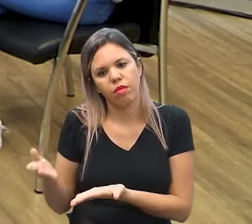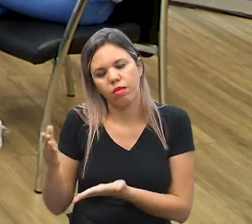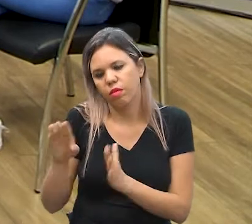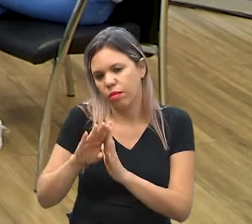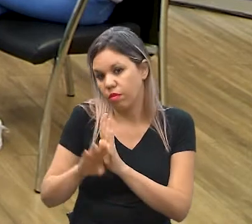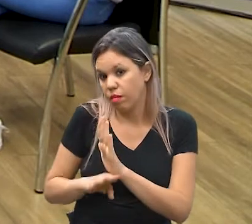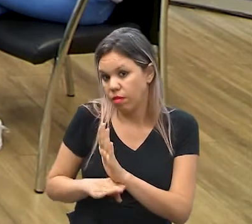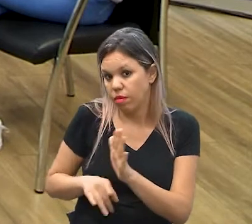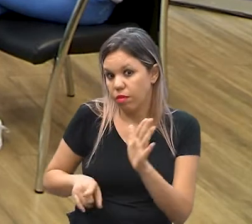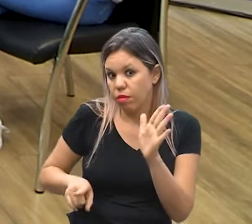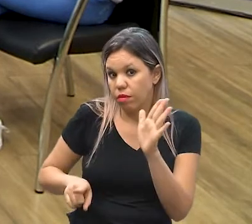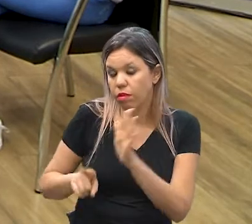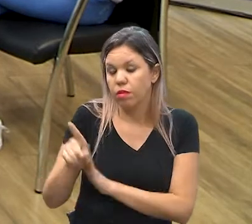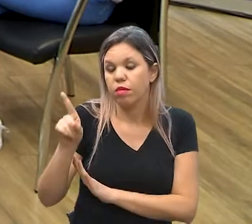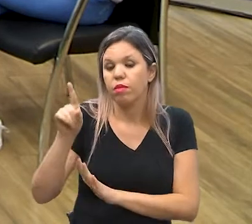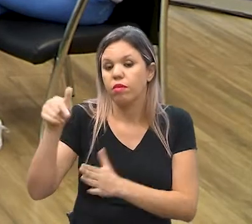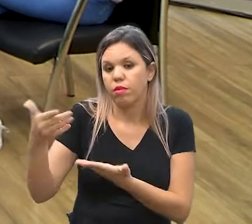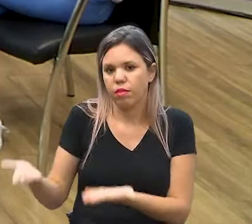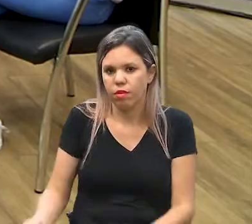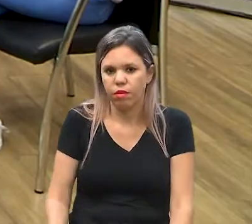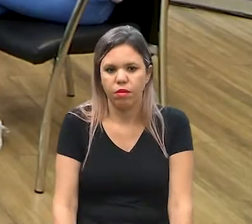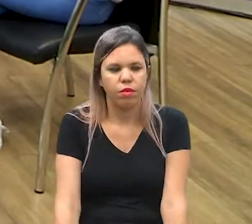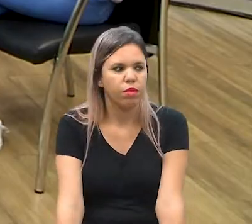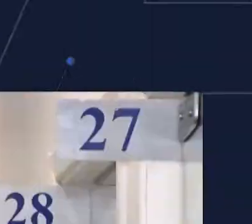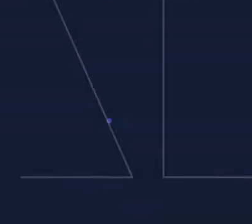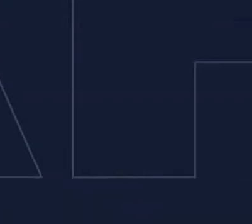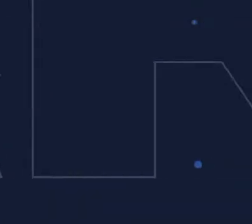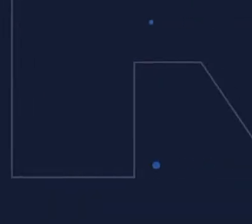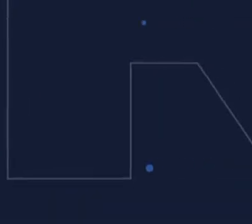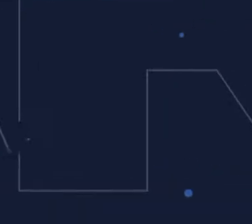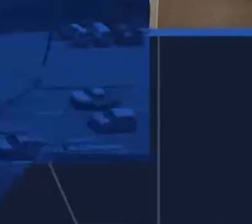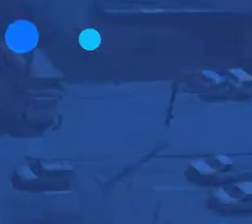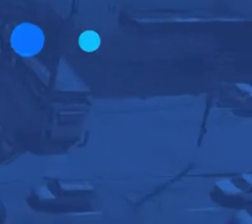fim do perfil, mas nós temos um quadro aqui no nosso programa.